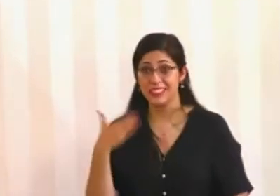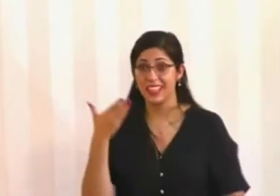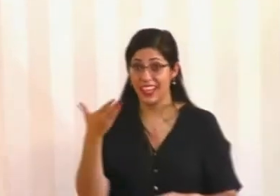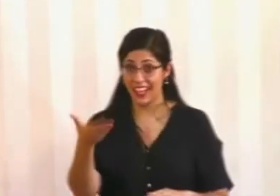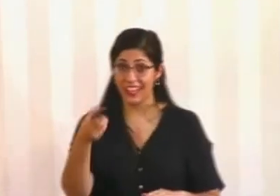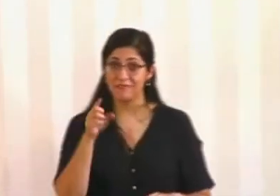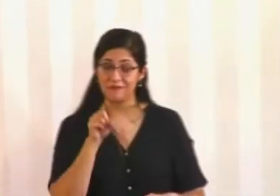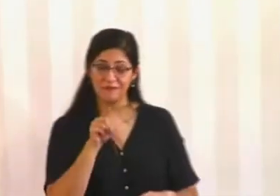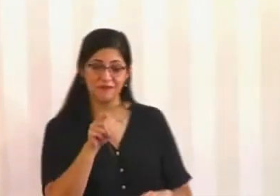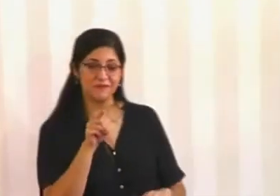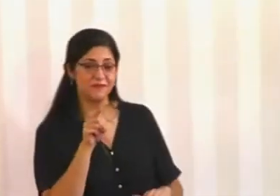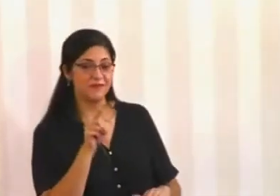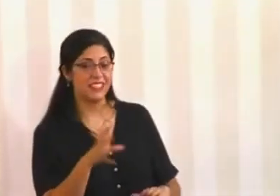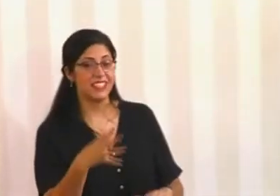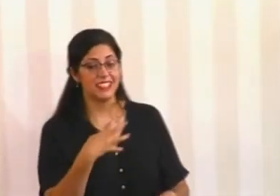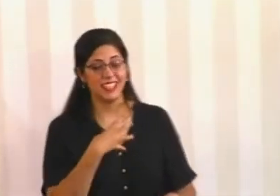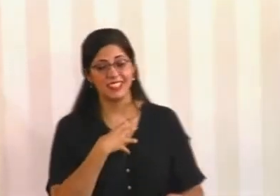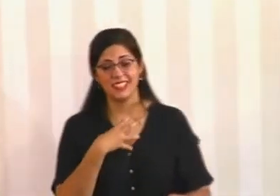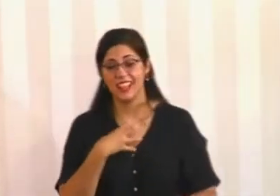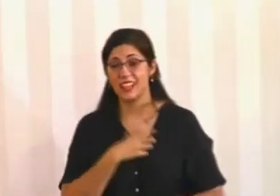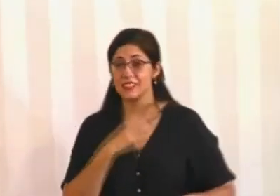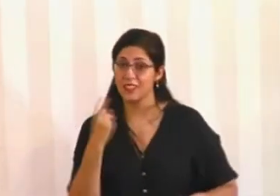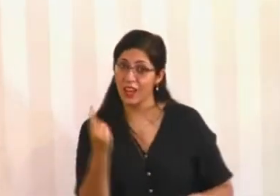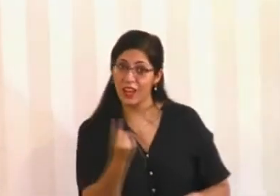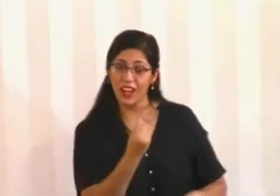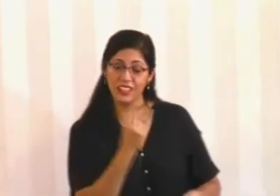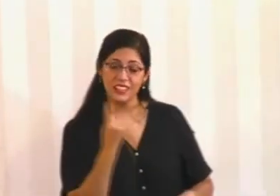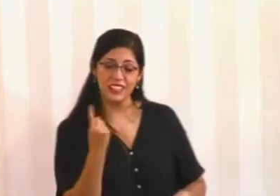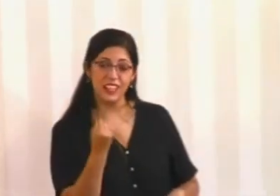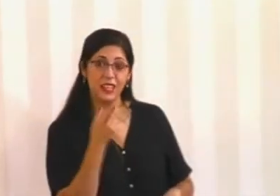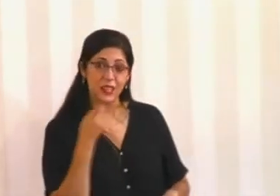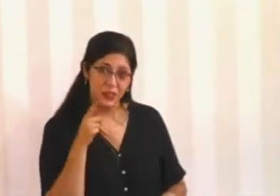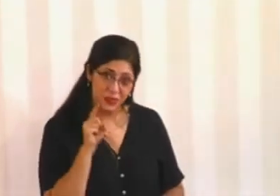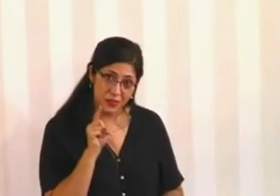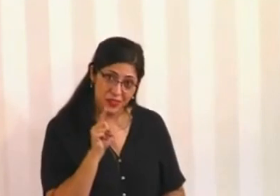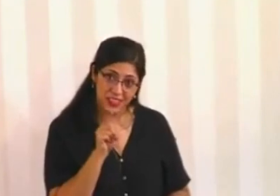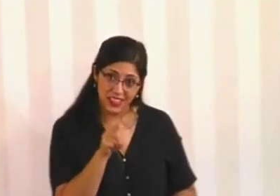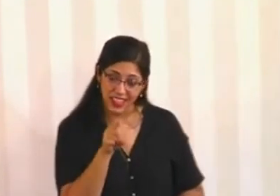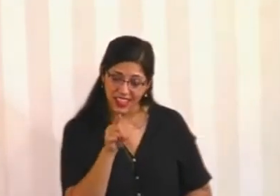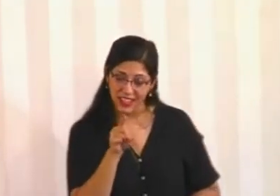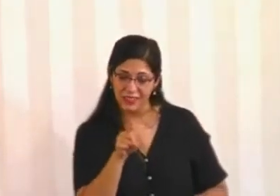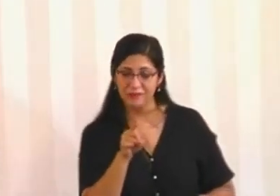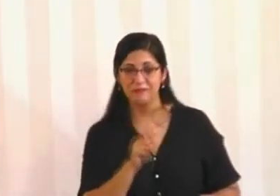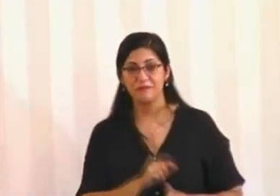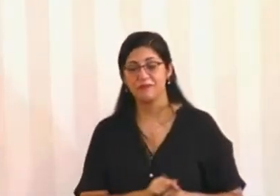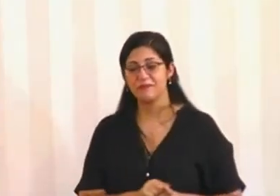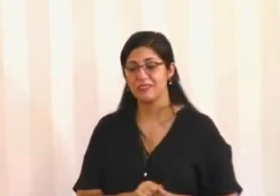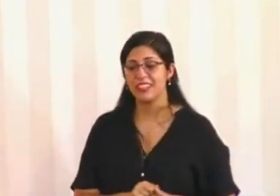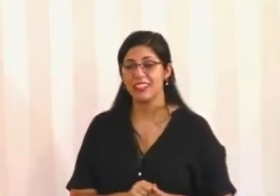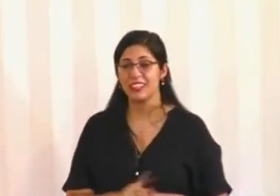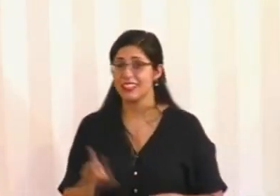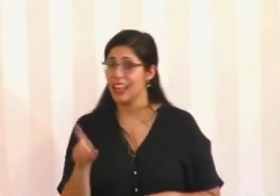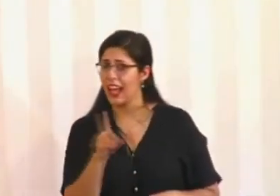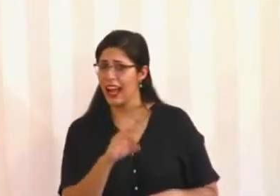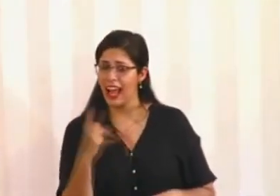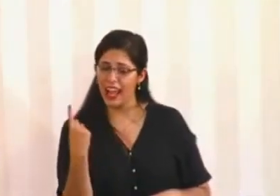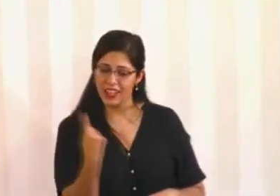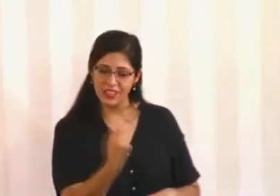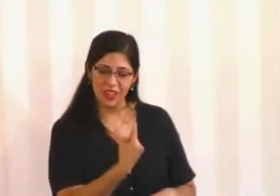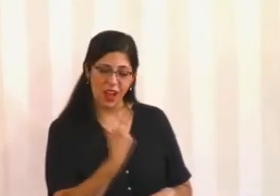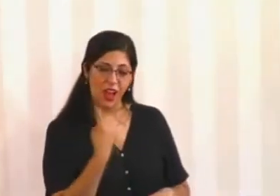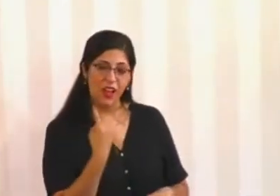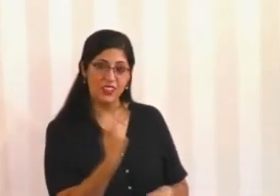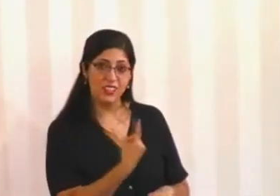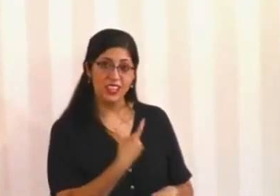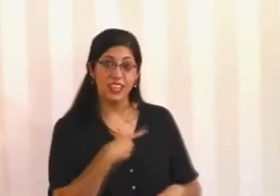Quando você se sentir sozinho, você não